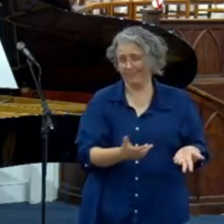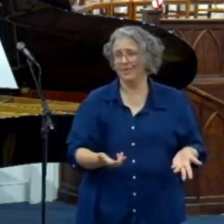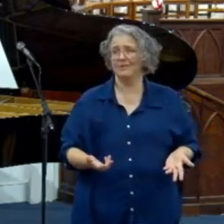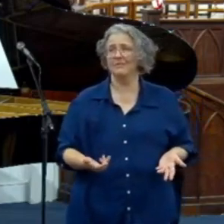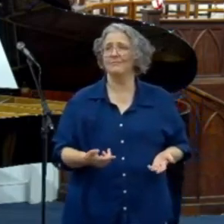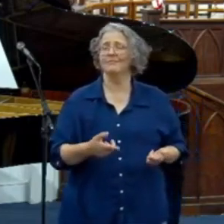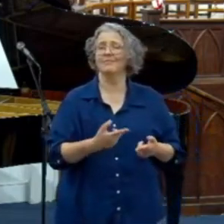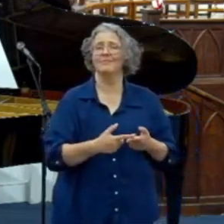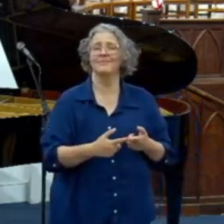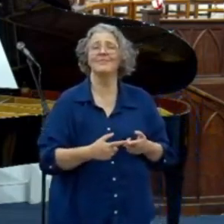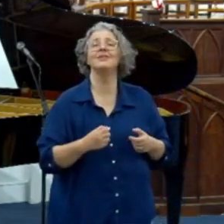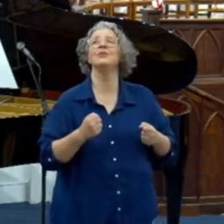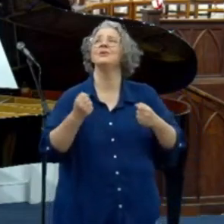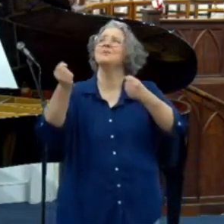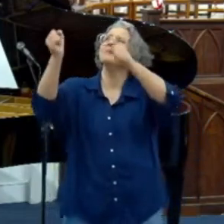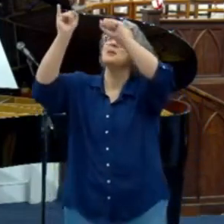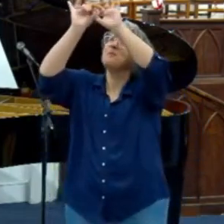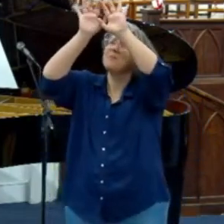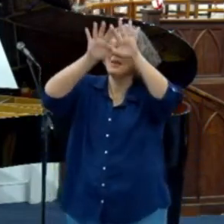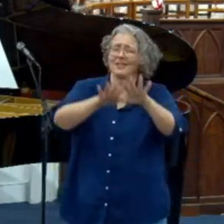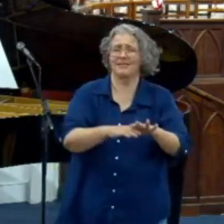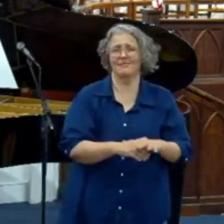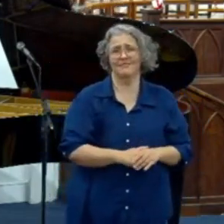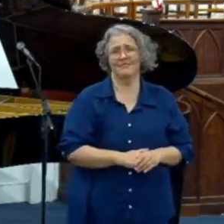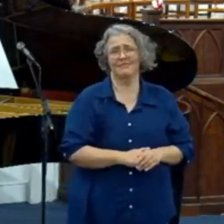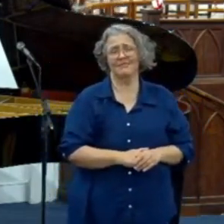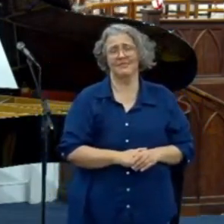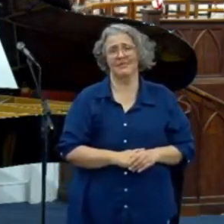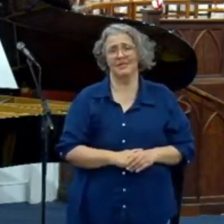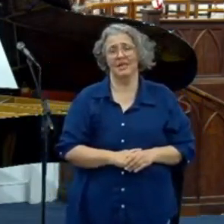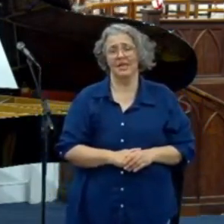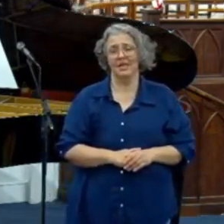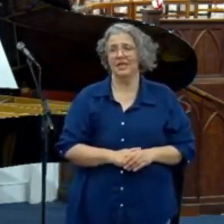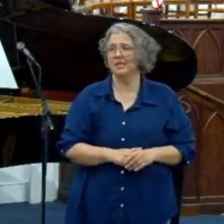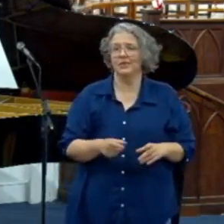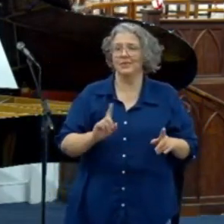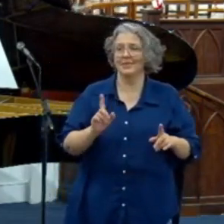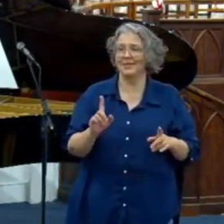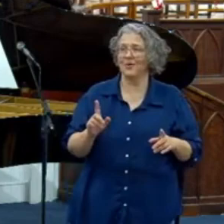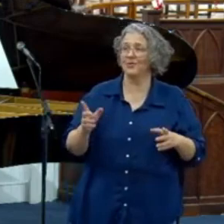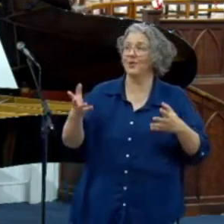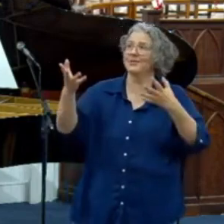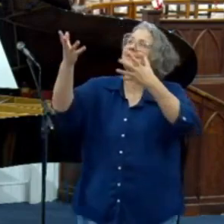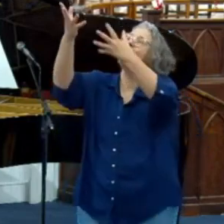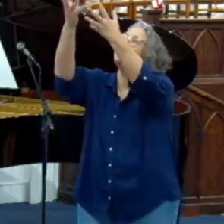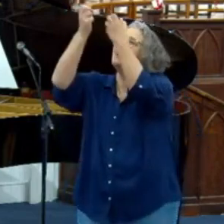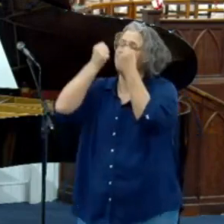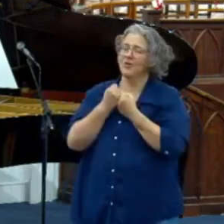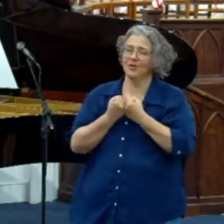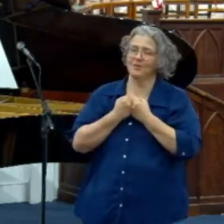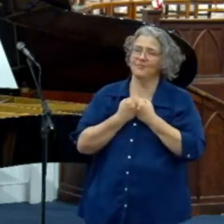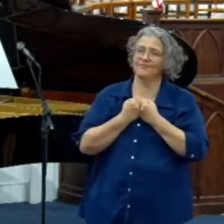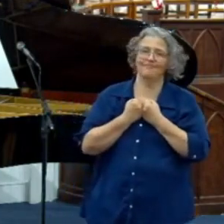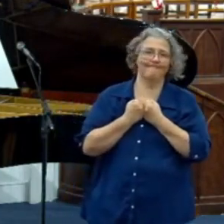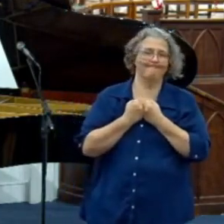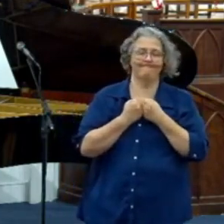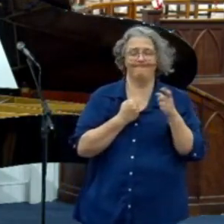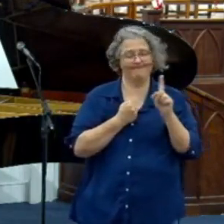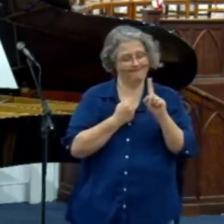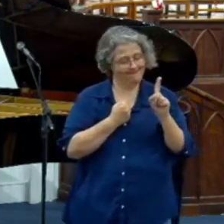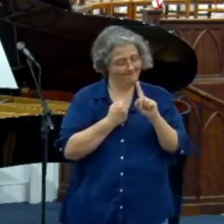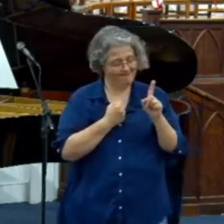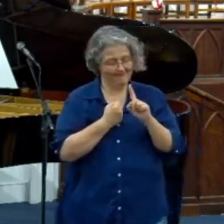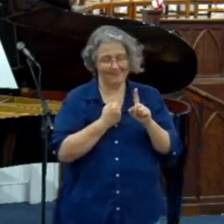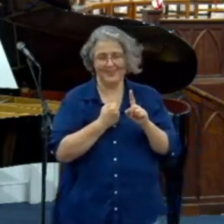porque elas não são um direito. Elas não são um direito adquirido. Elas ou são